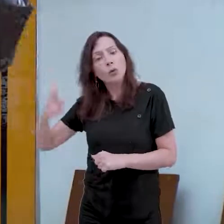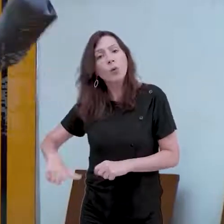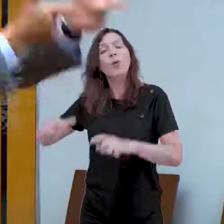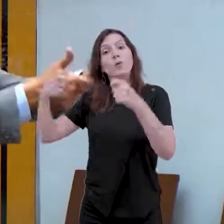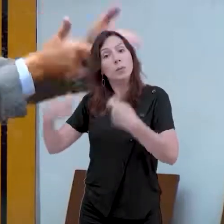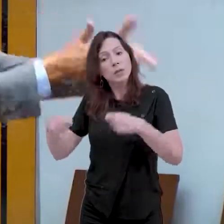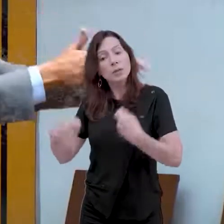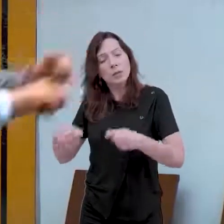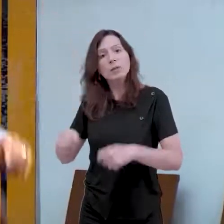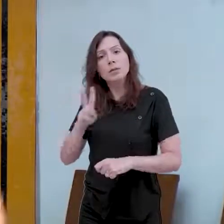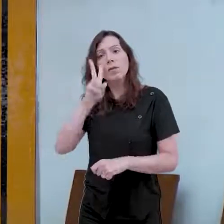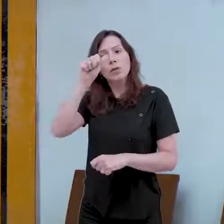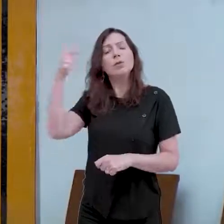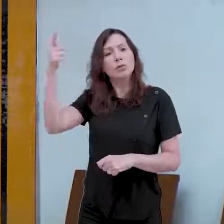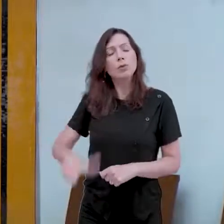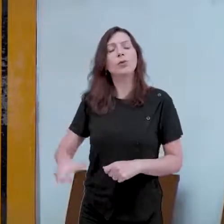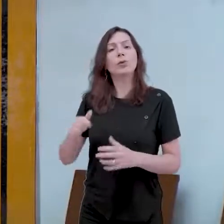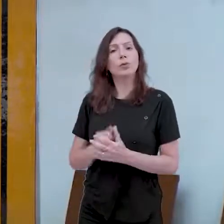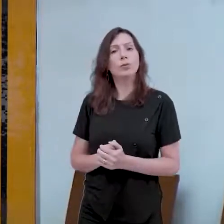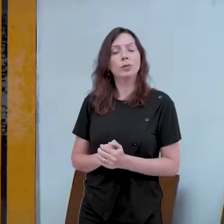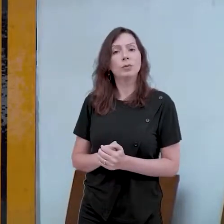de outra plenitude amanhã.